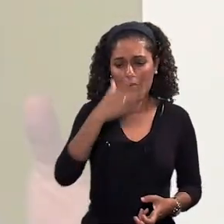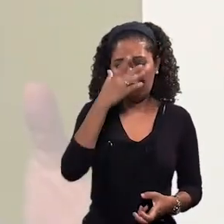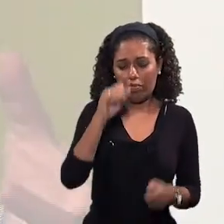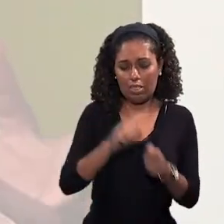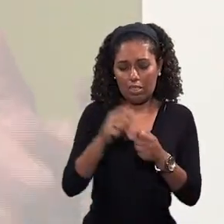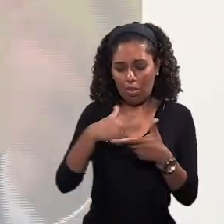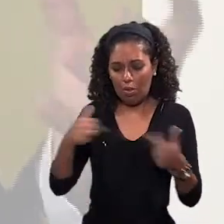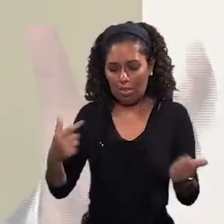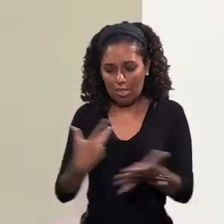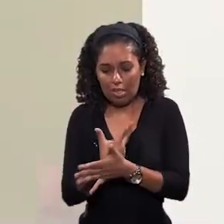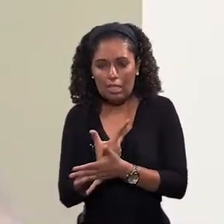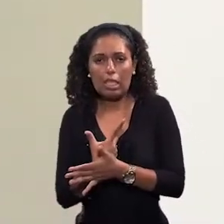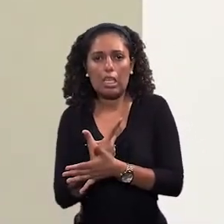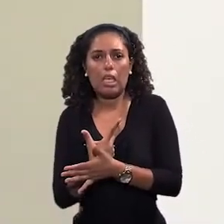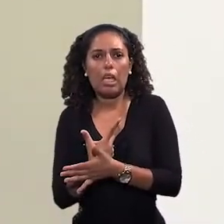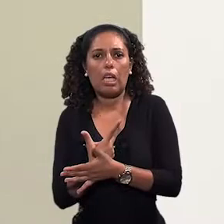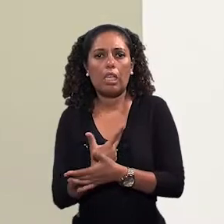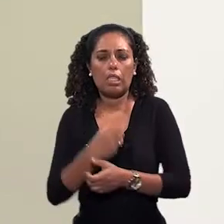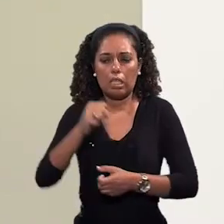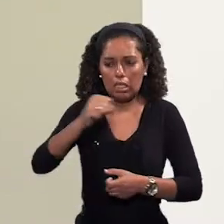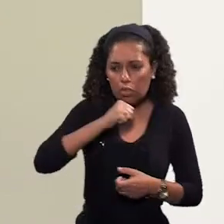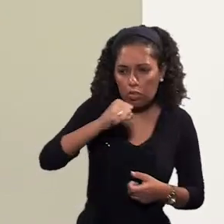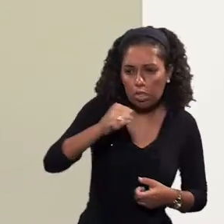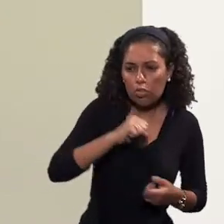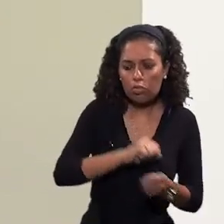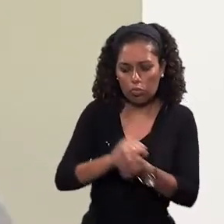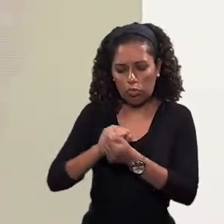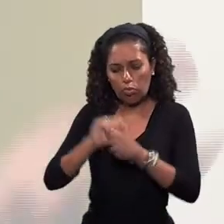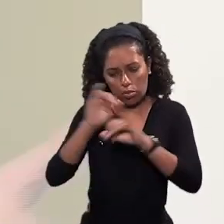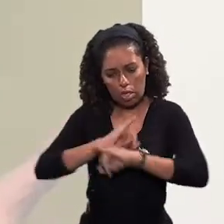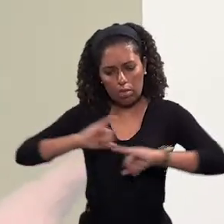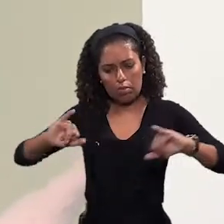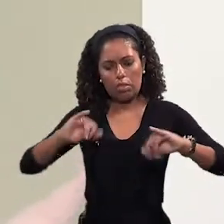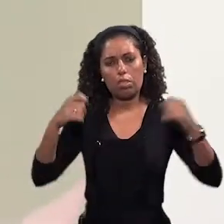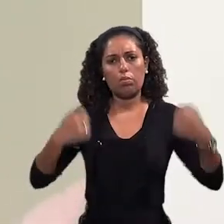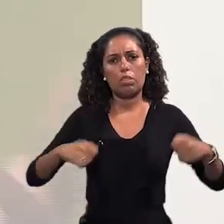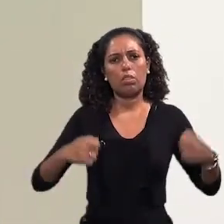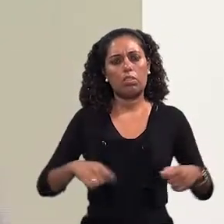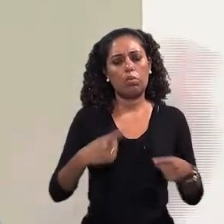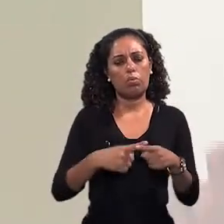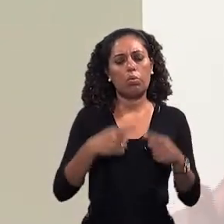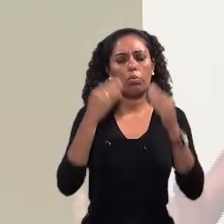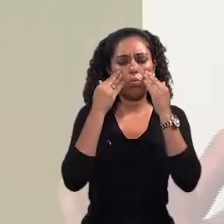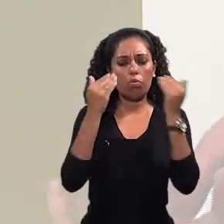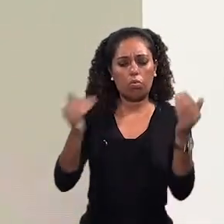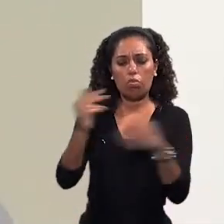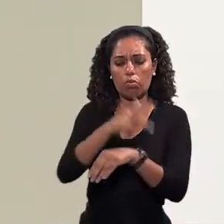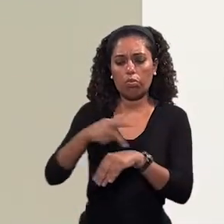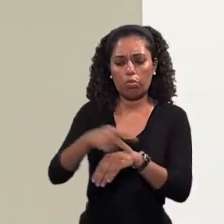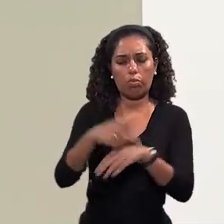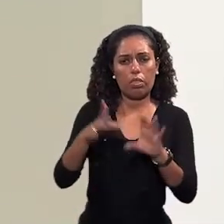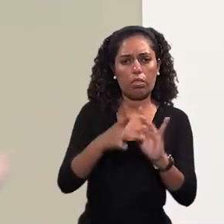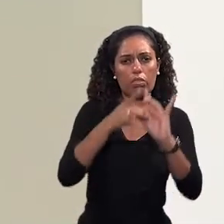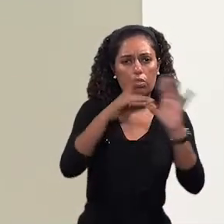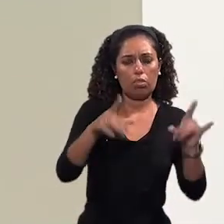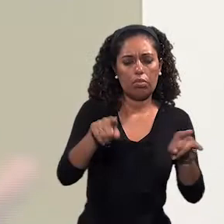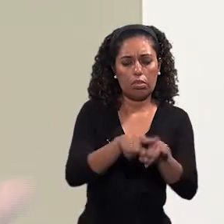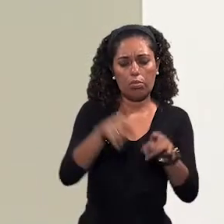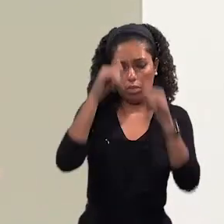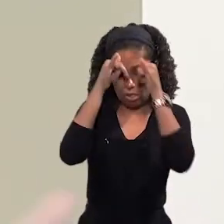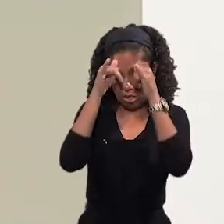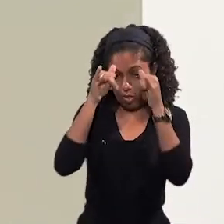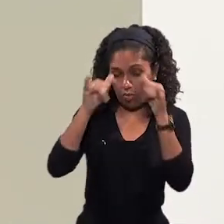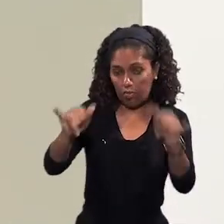rede estadual. Então a imprensa precisa ser parceira disso também. São mecanismos que formam a nossa grande democracia e evitam que